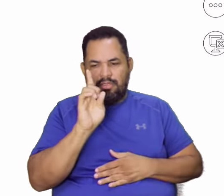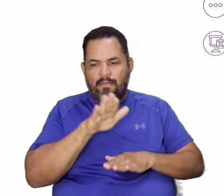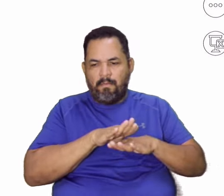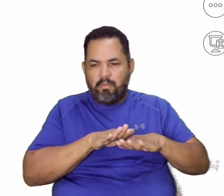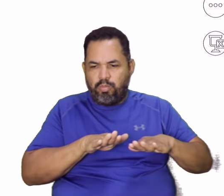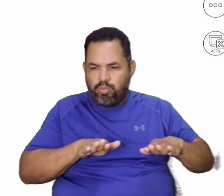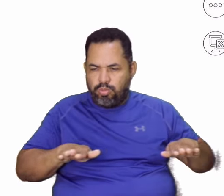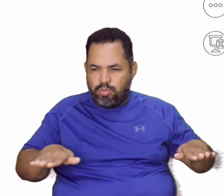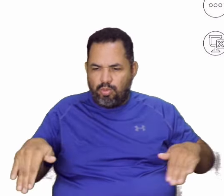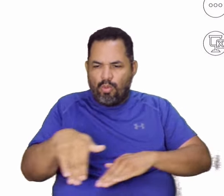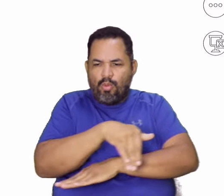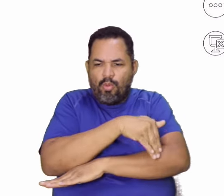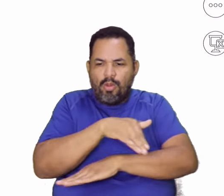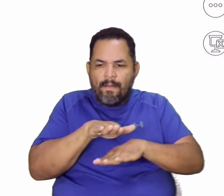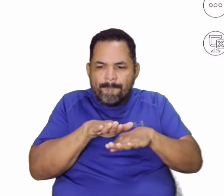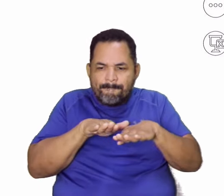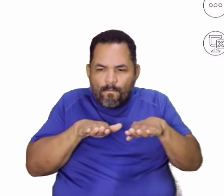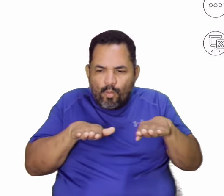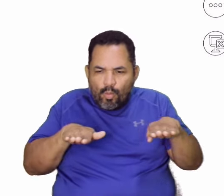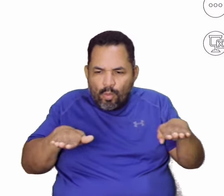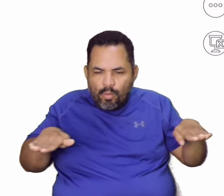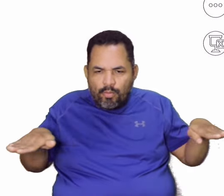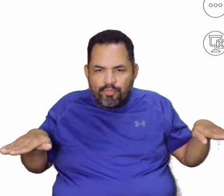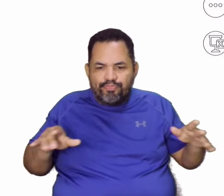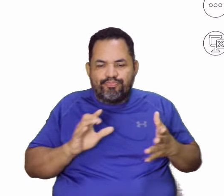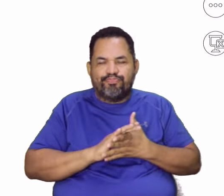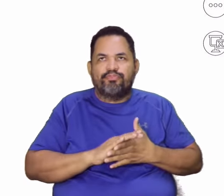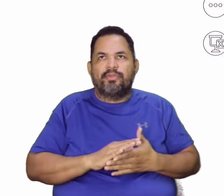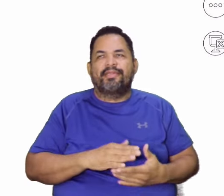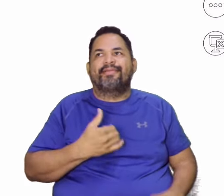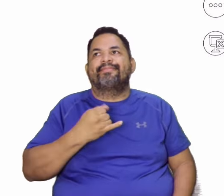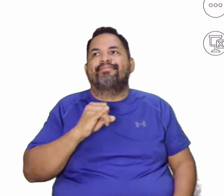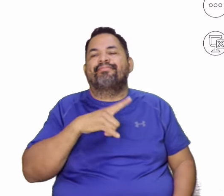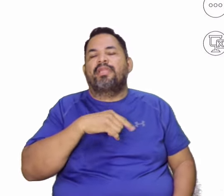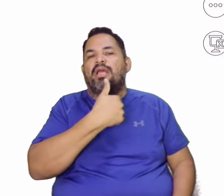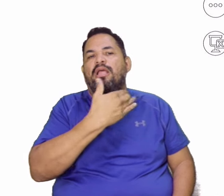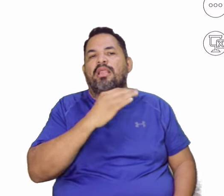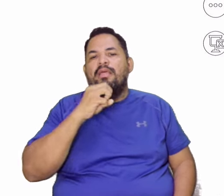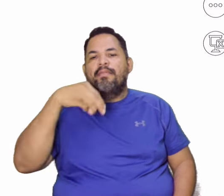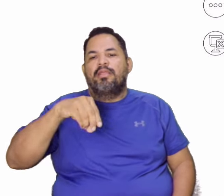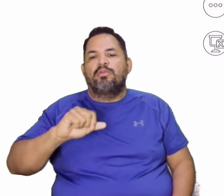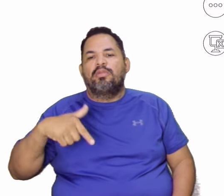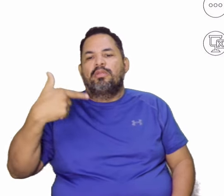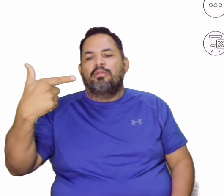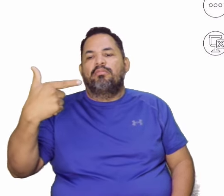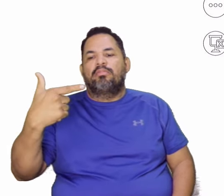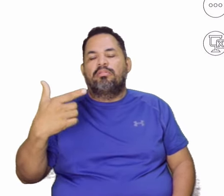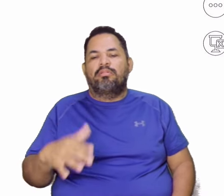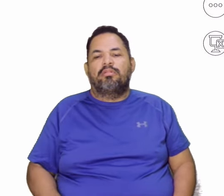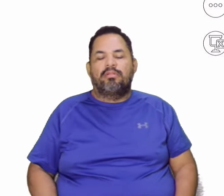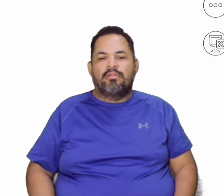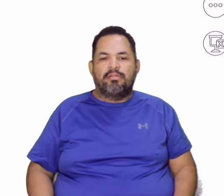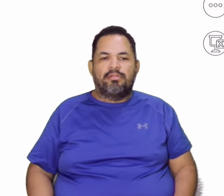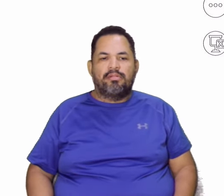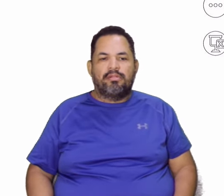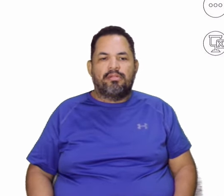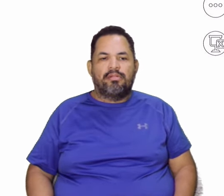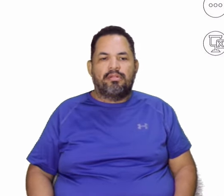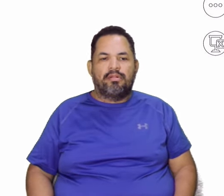é um espaço de 10 m qu vamos supor né um espaço pequeno mas só ilustrativo